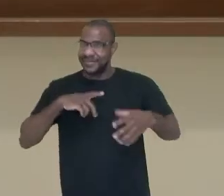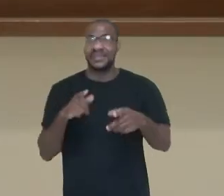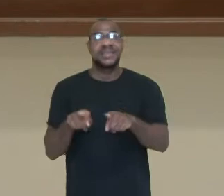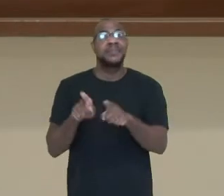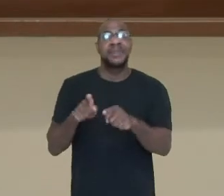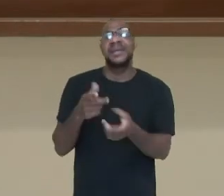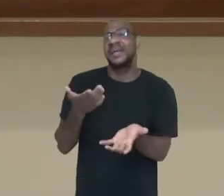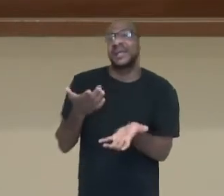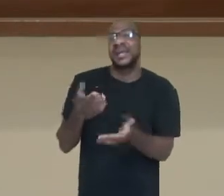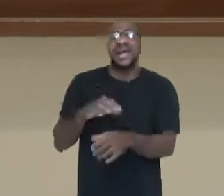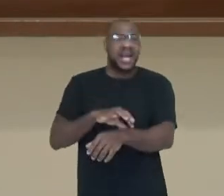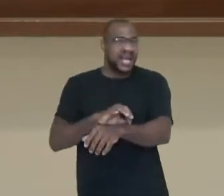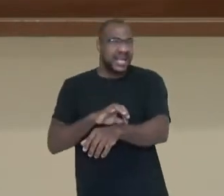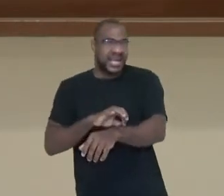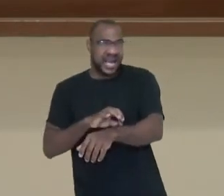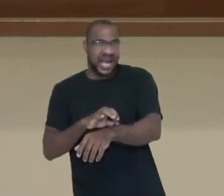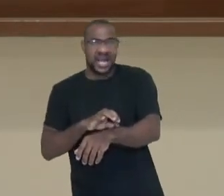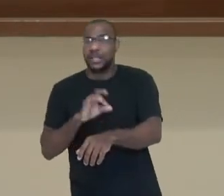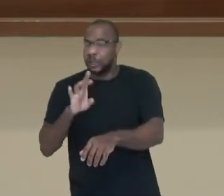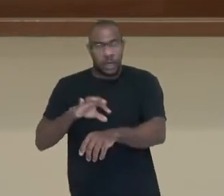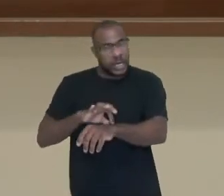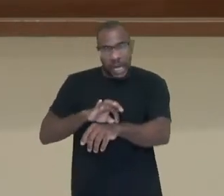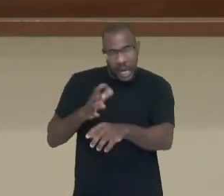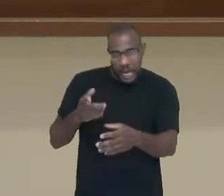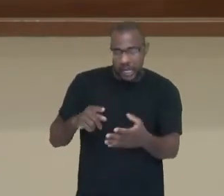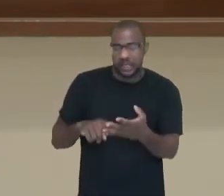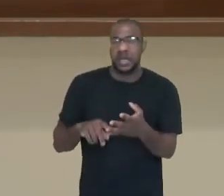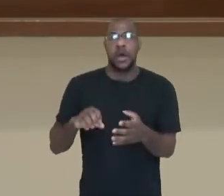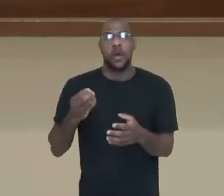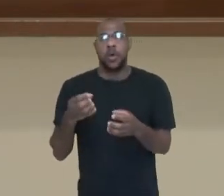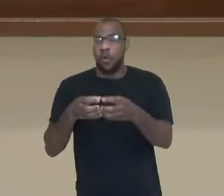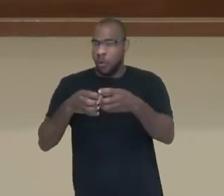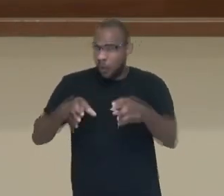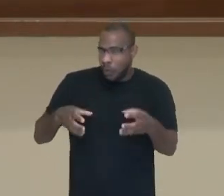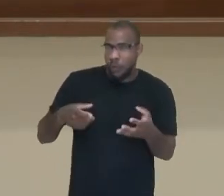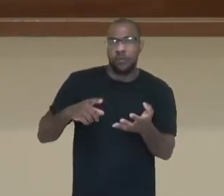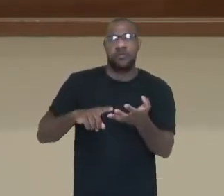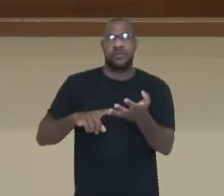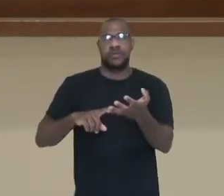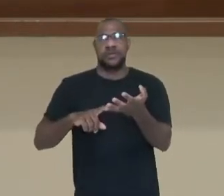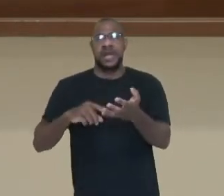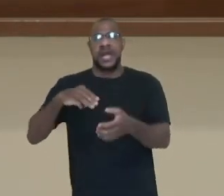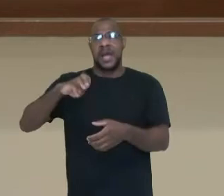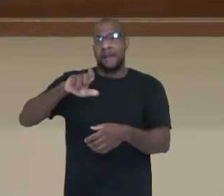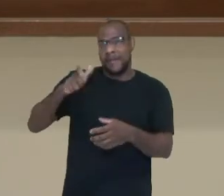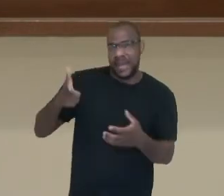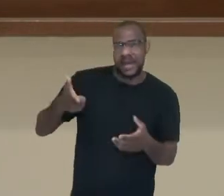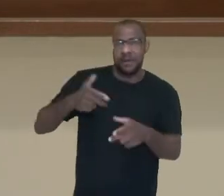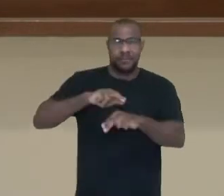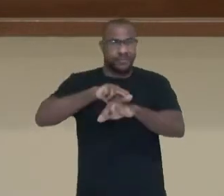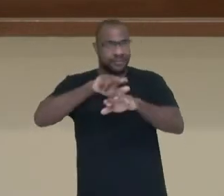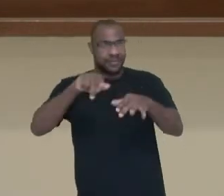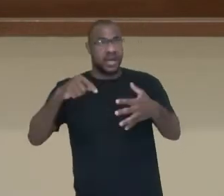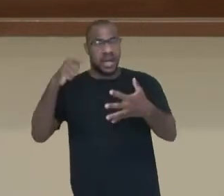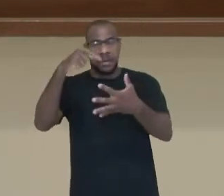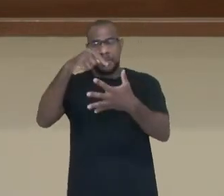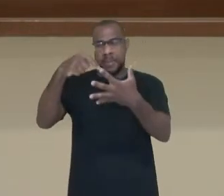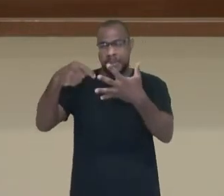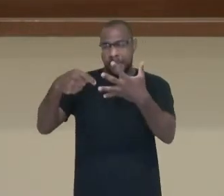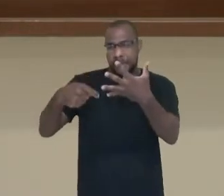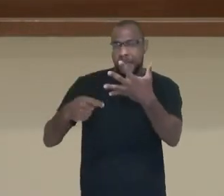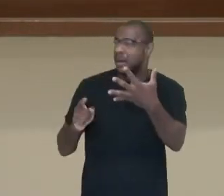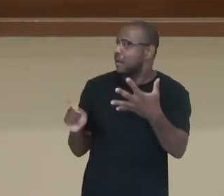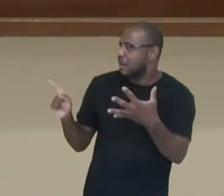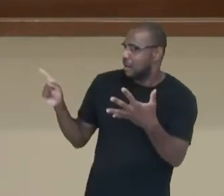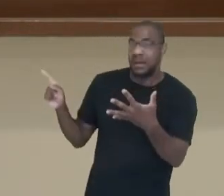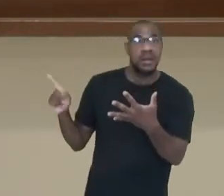criação de carne literalmente somente, ou subsídio para outras metodologias afim. Mas essas dinâmicas, elas